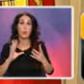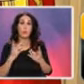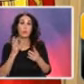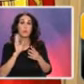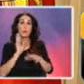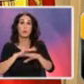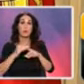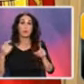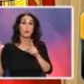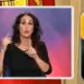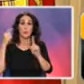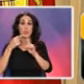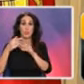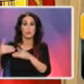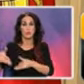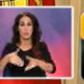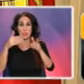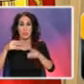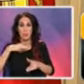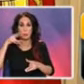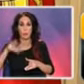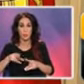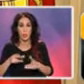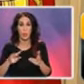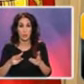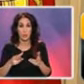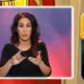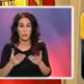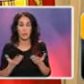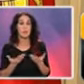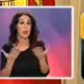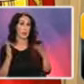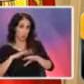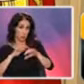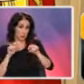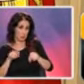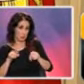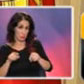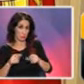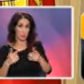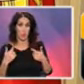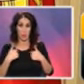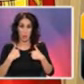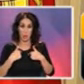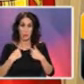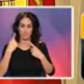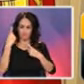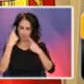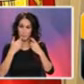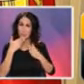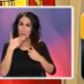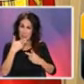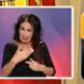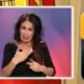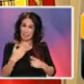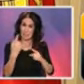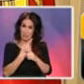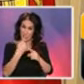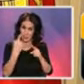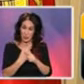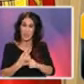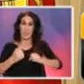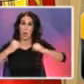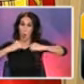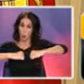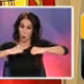objetivos estratégicos de Portugal. Daí, o meu repetido apelo a um